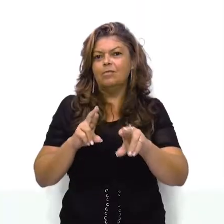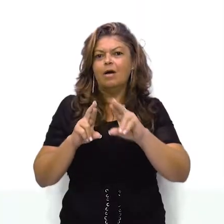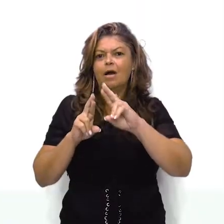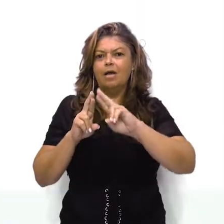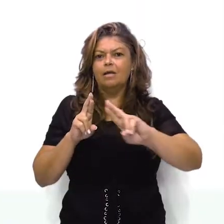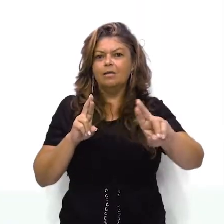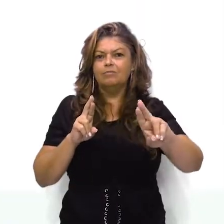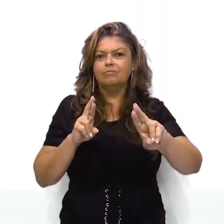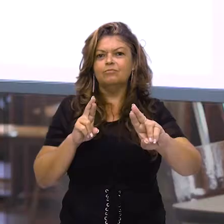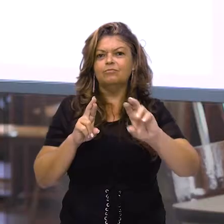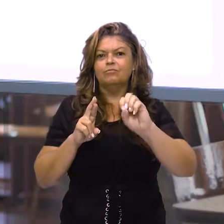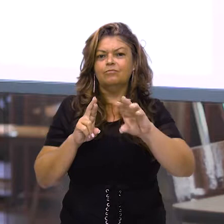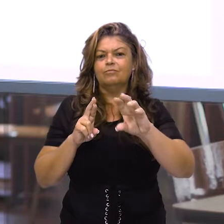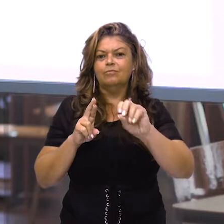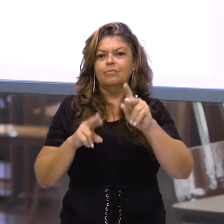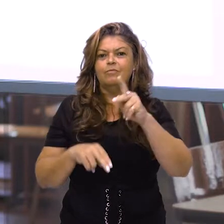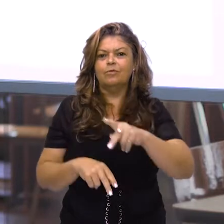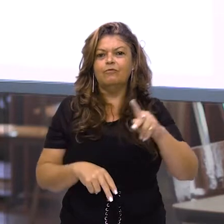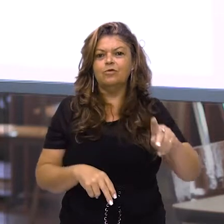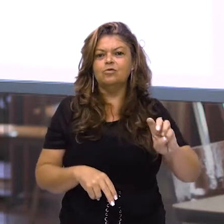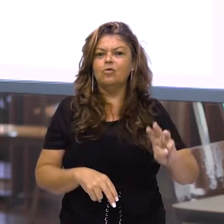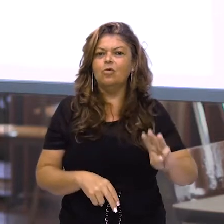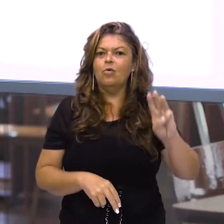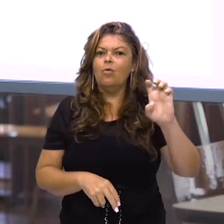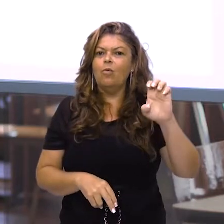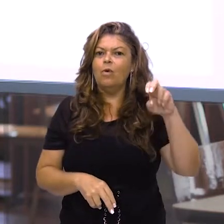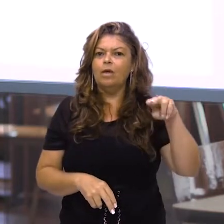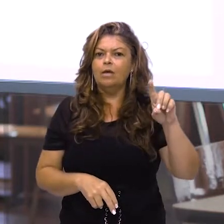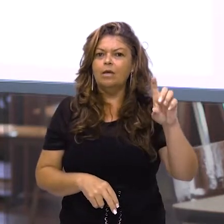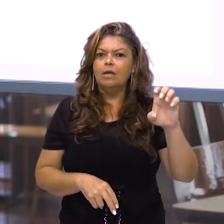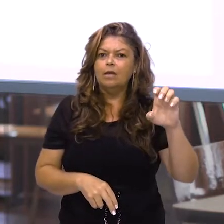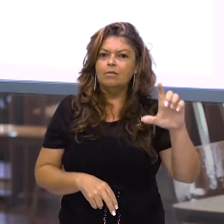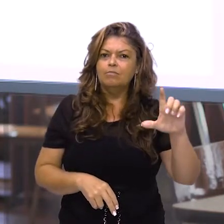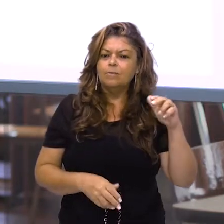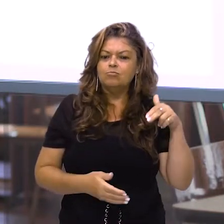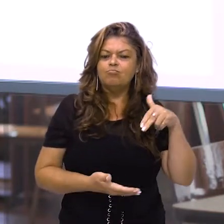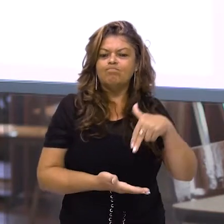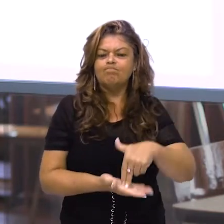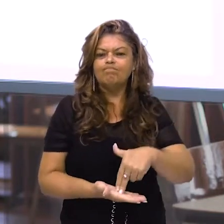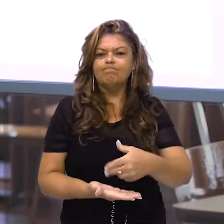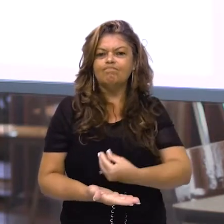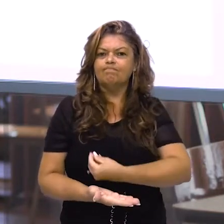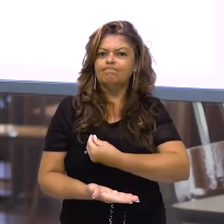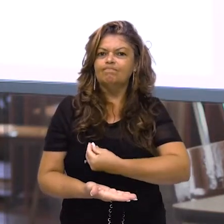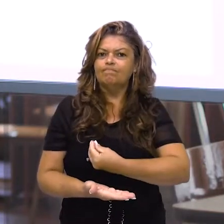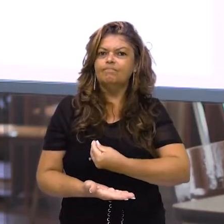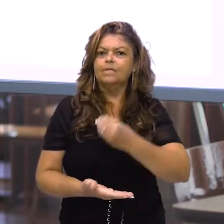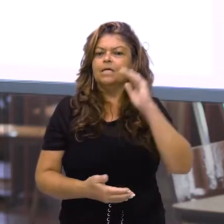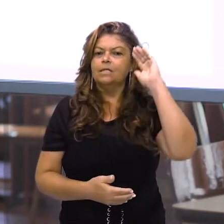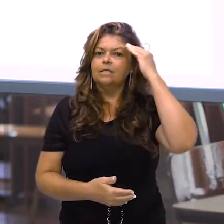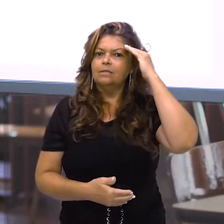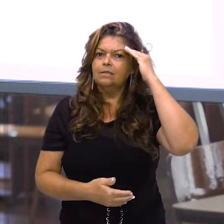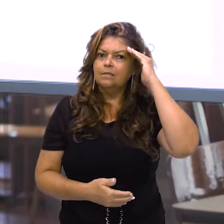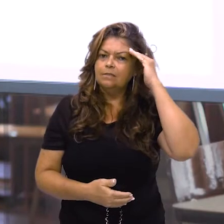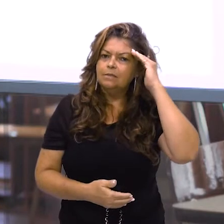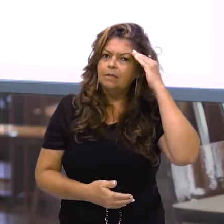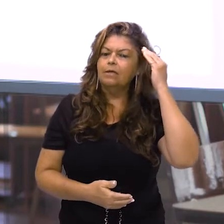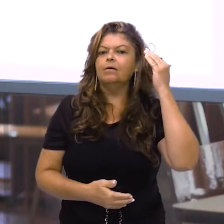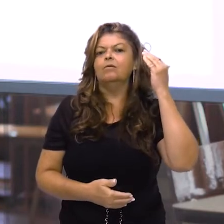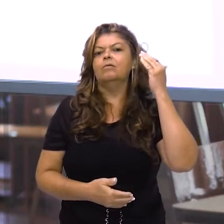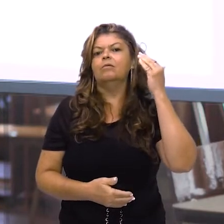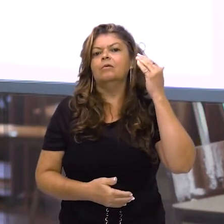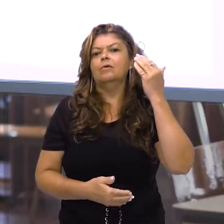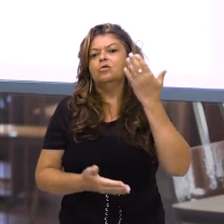sou o professor Wendel e estou aqui para contribuir um pouquinho com vocês na compreensão do material de